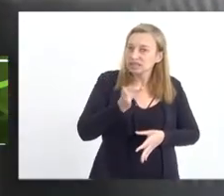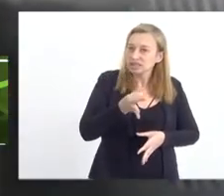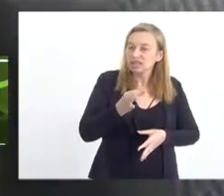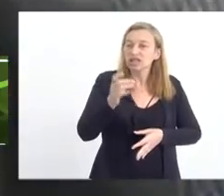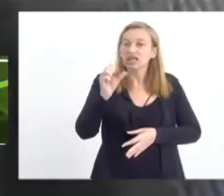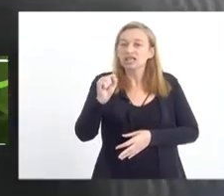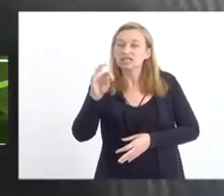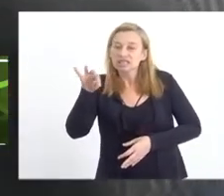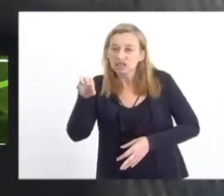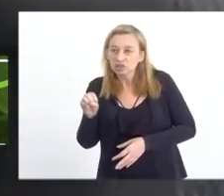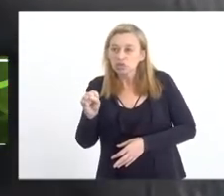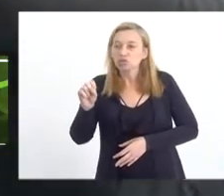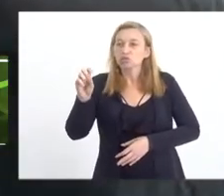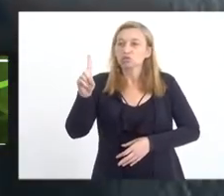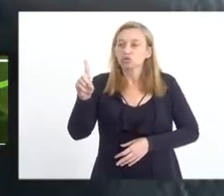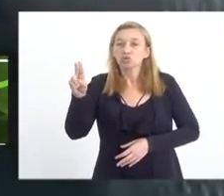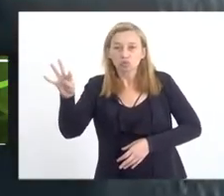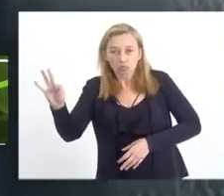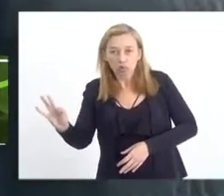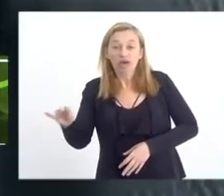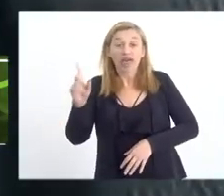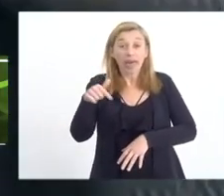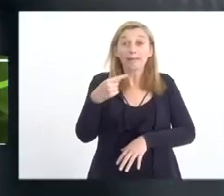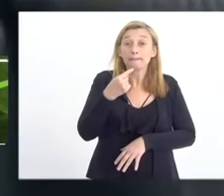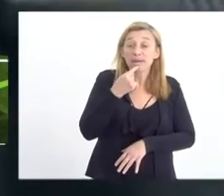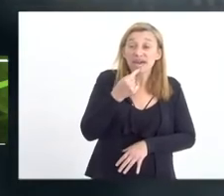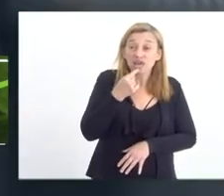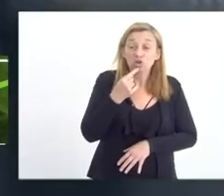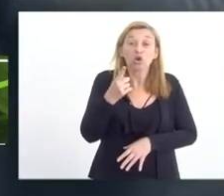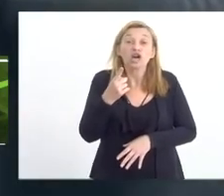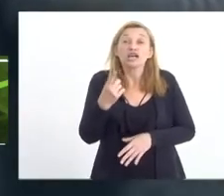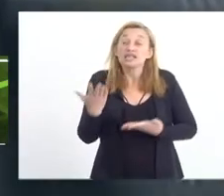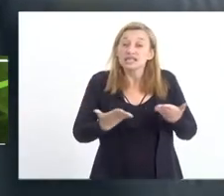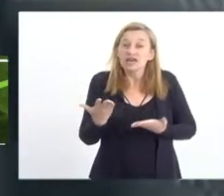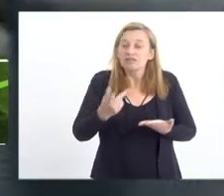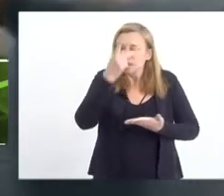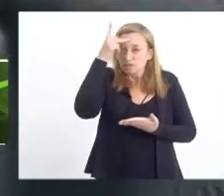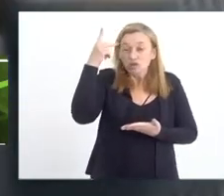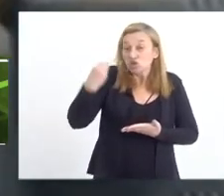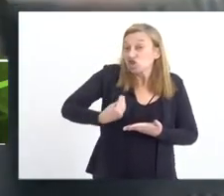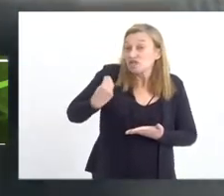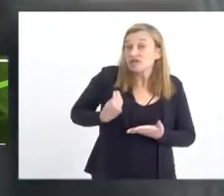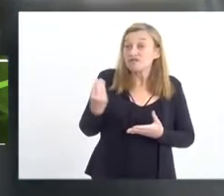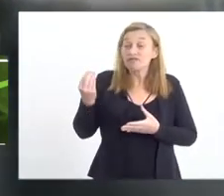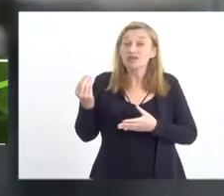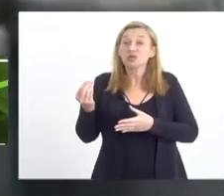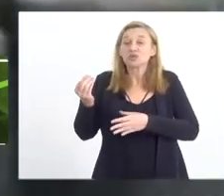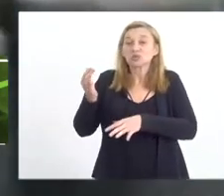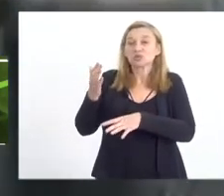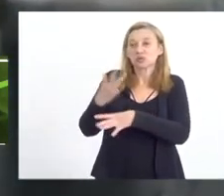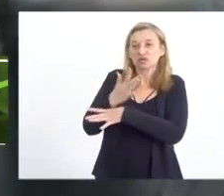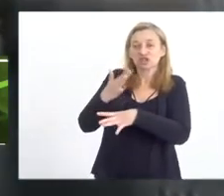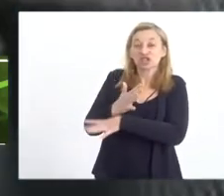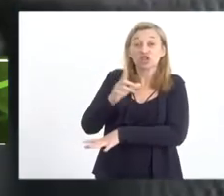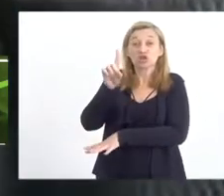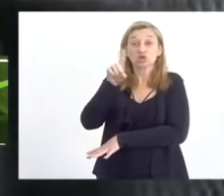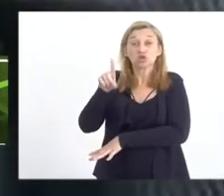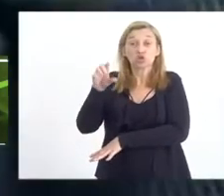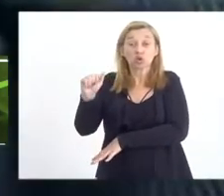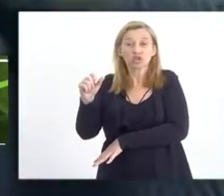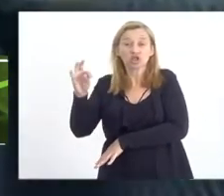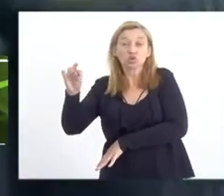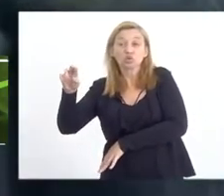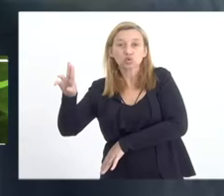Santos Dumont é perto, ela serve para o morador do Rio de Janeiro, morador da Zona Sul, ainda por cima, porque ele não tem